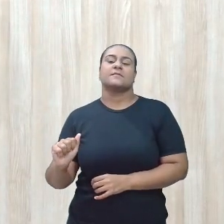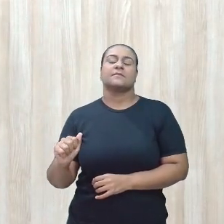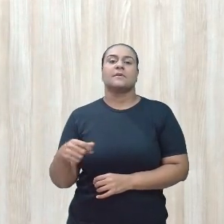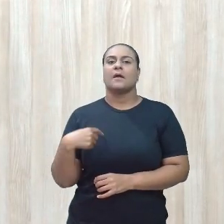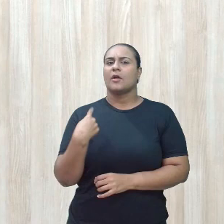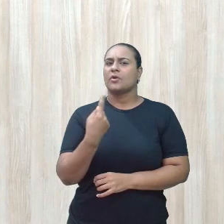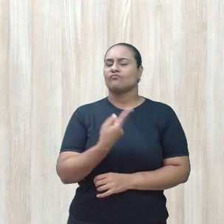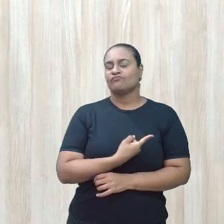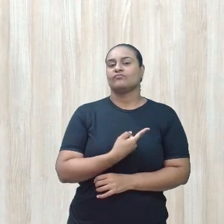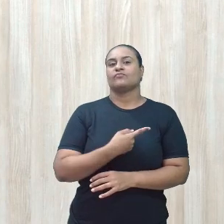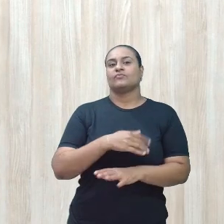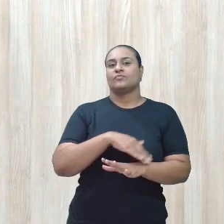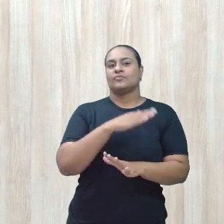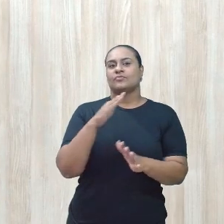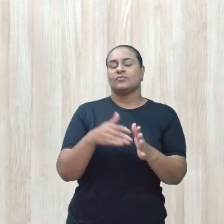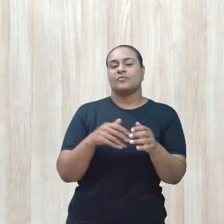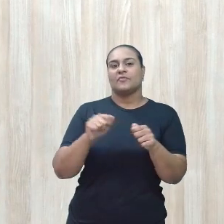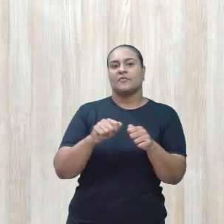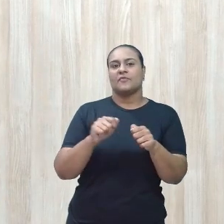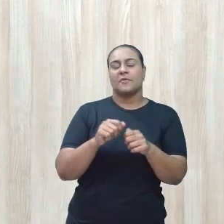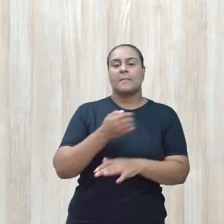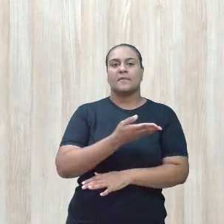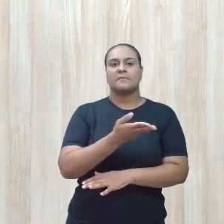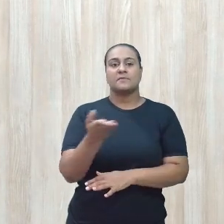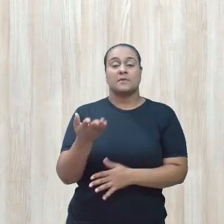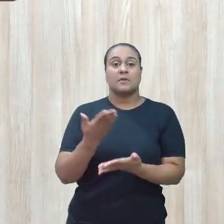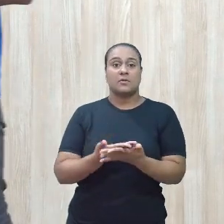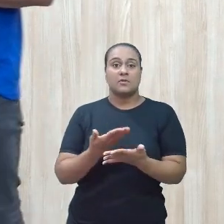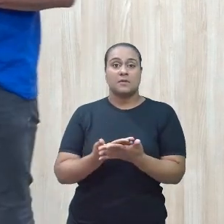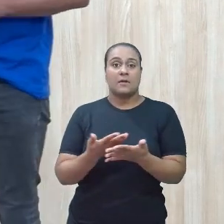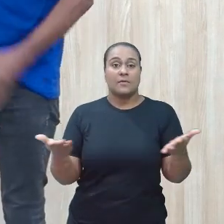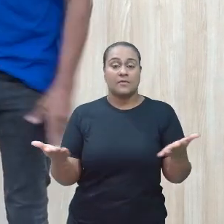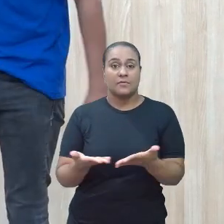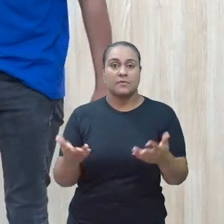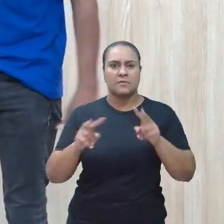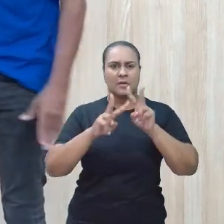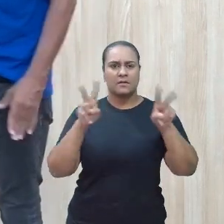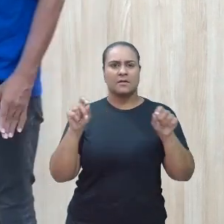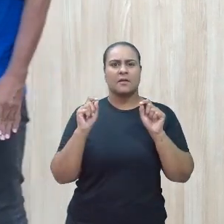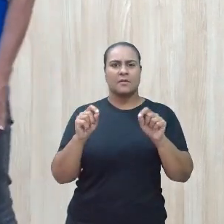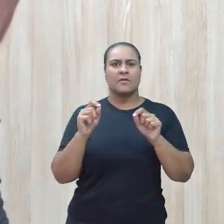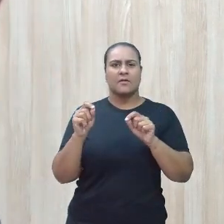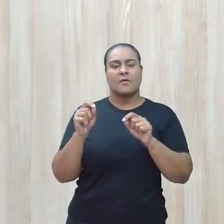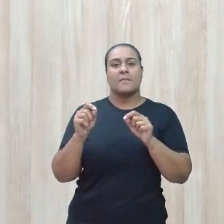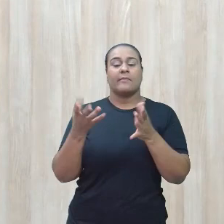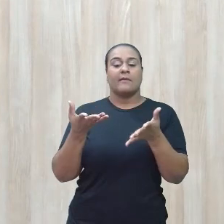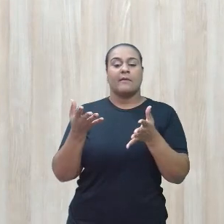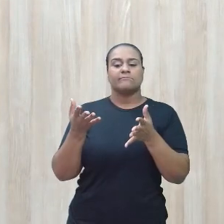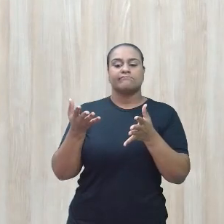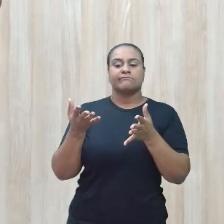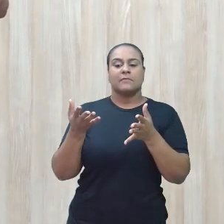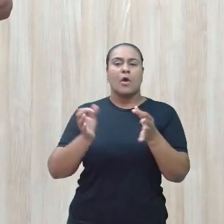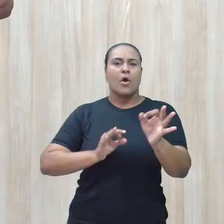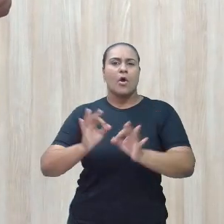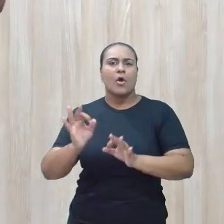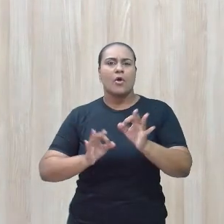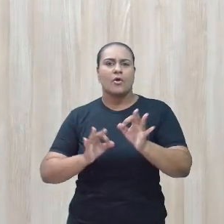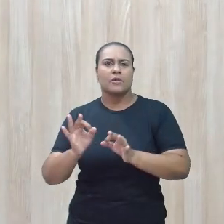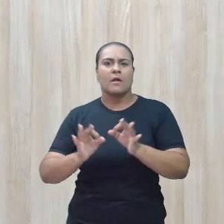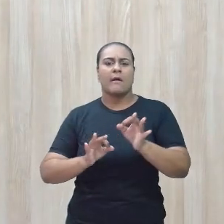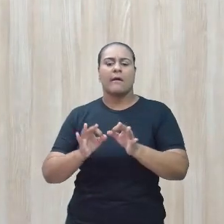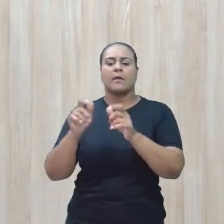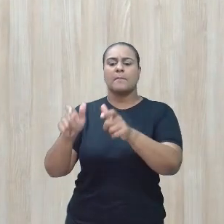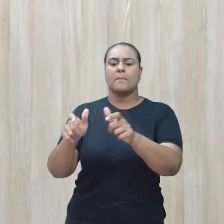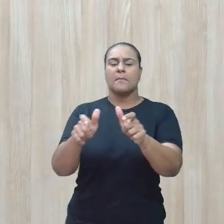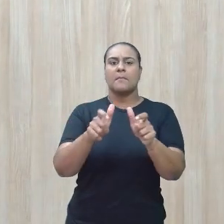isso aqui é feito para vocês. Mas a nossa aula de hoje, nossa temática aqui, são coordenadas geográficas. Mas antes das coordenadas